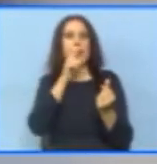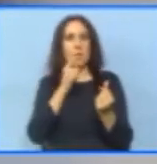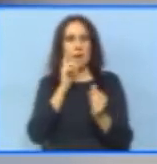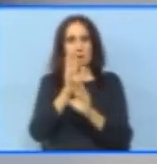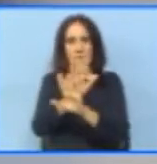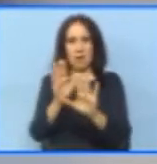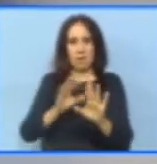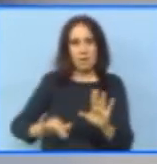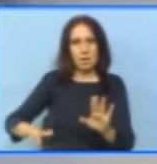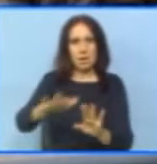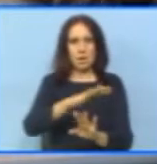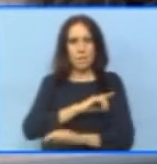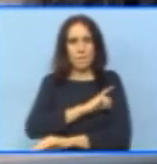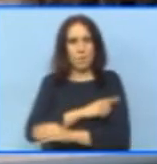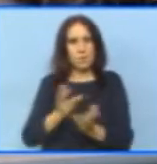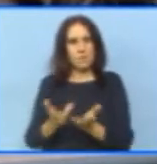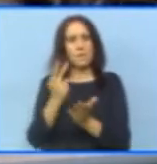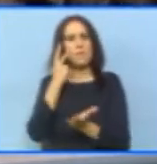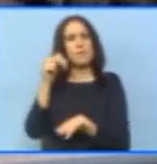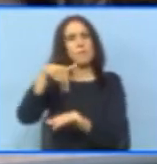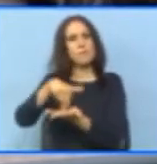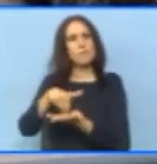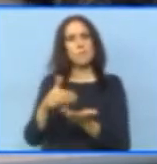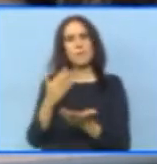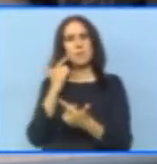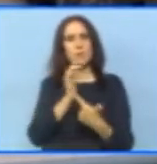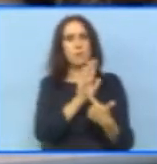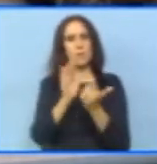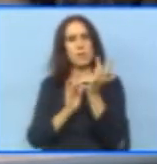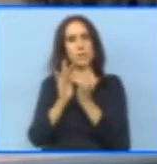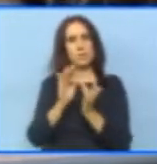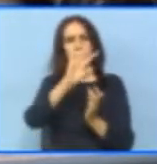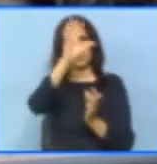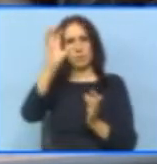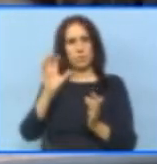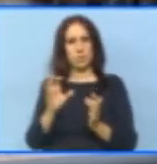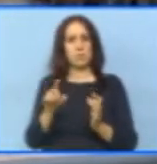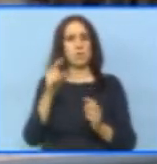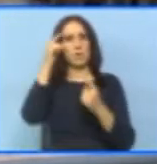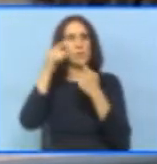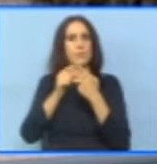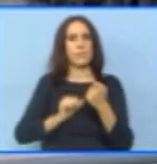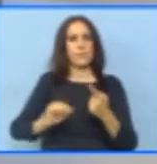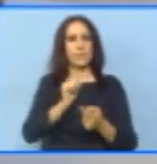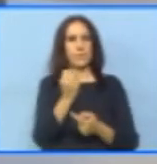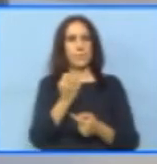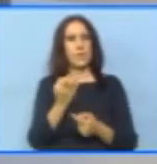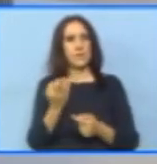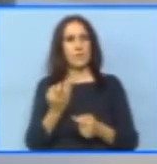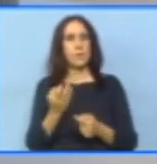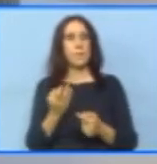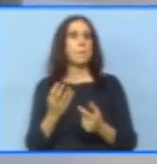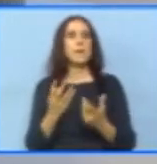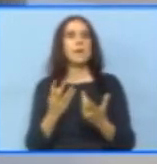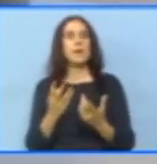no terreno e que para terem força para se manterem vivos e para serem também um testemunho de Cristo nos seus países. E é este o nosso objetivo, é de facto, junto da